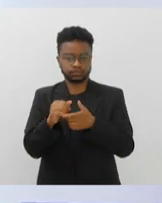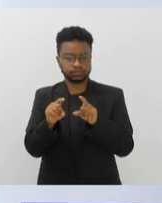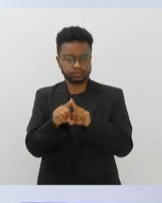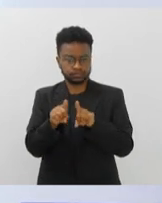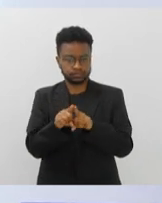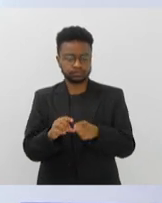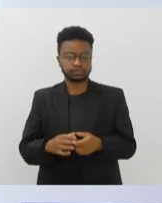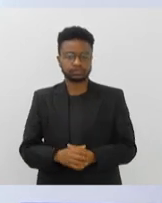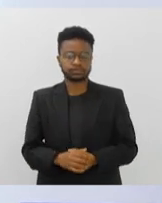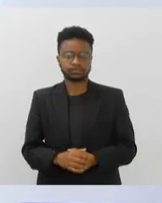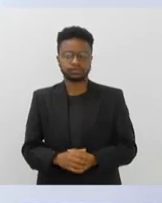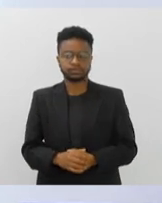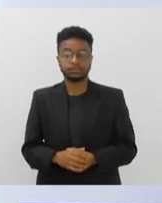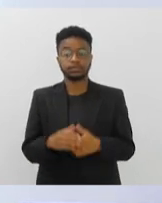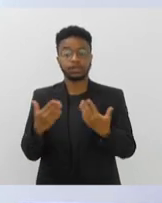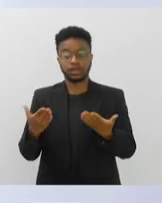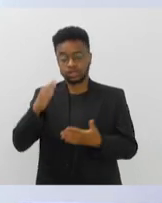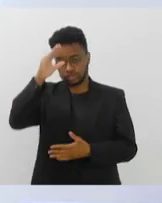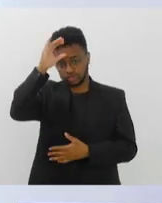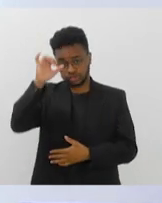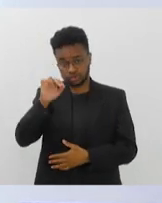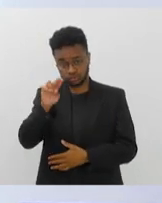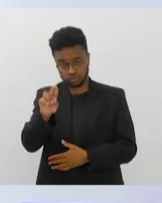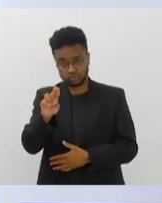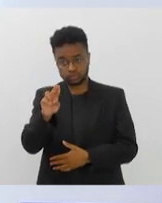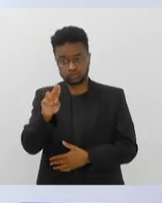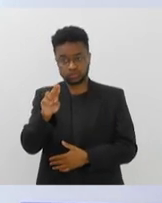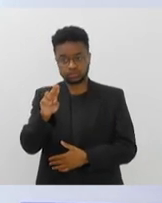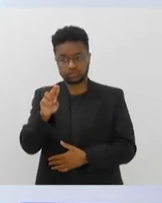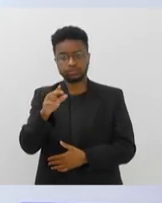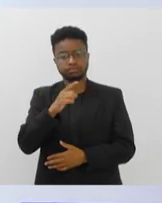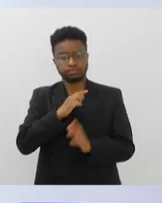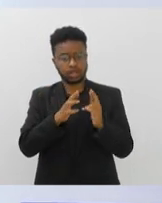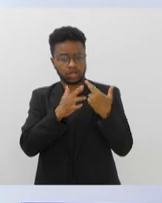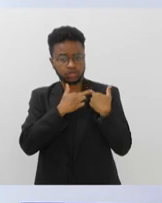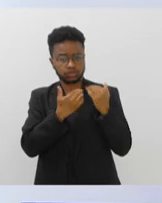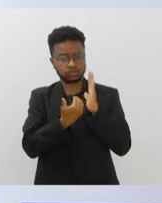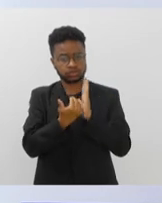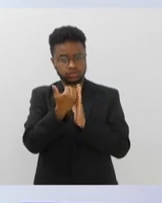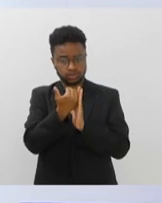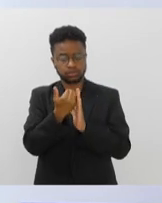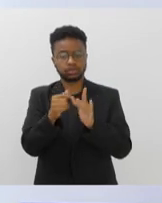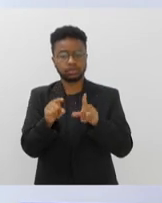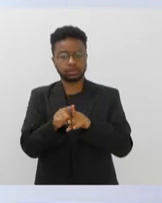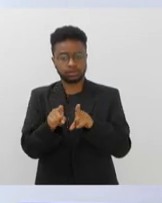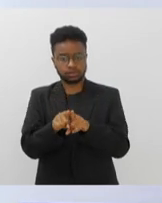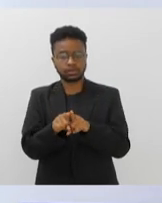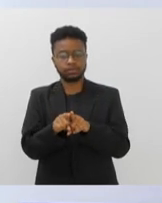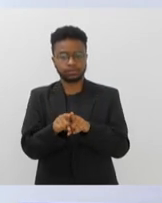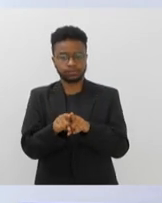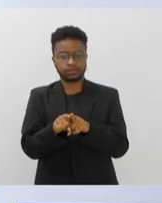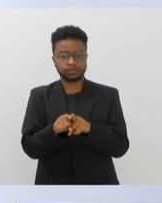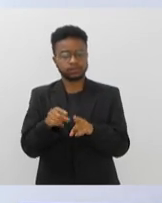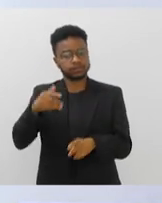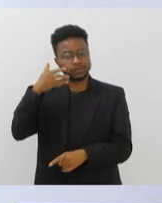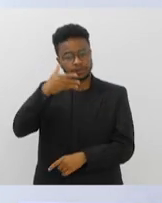eh ti Ju eh também grande responsabilidade né Essa essa fala enfática da senhora